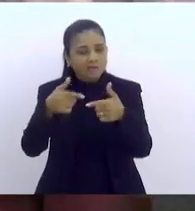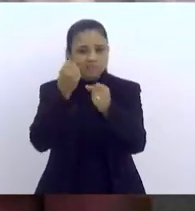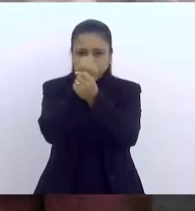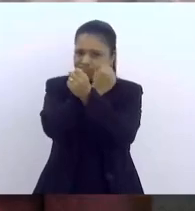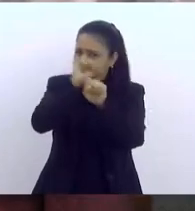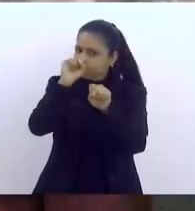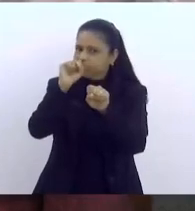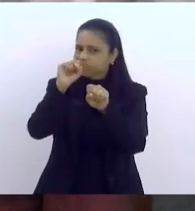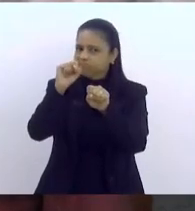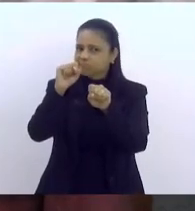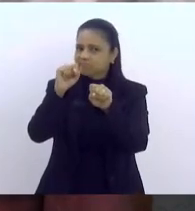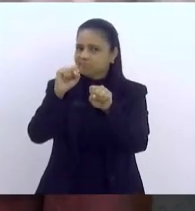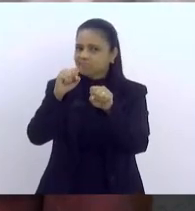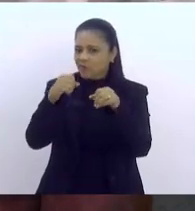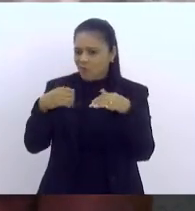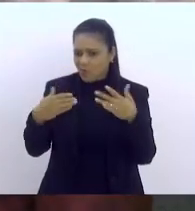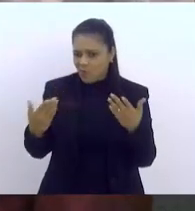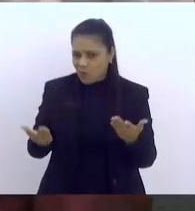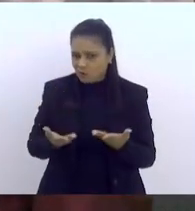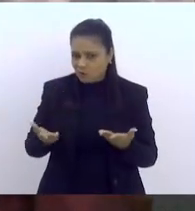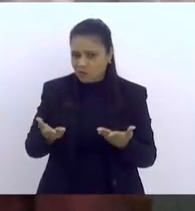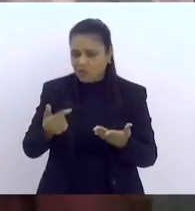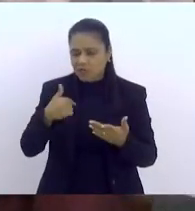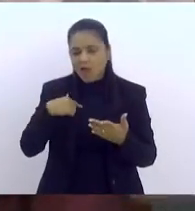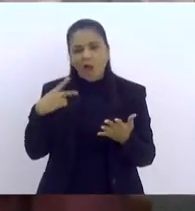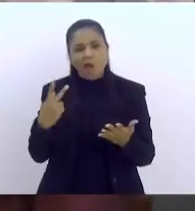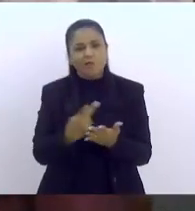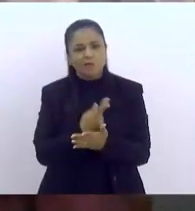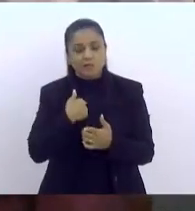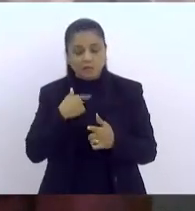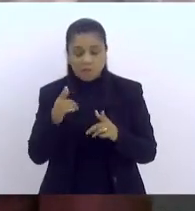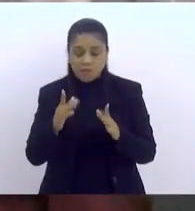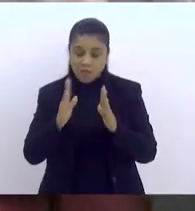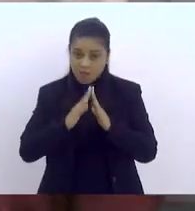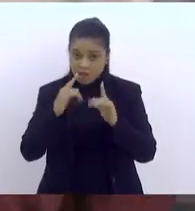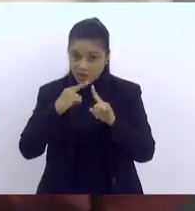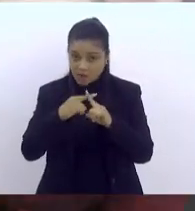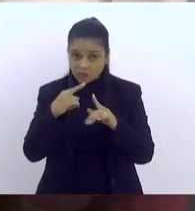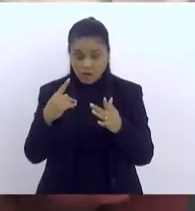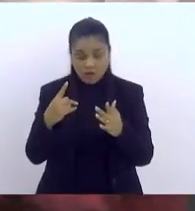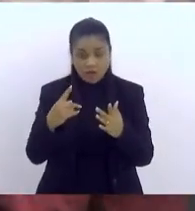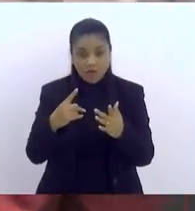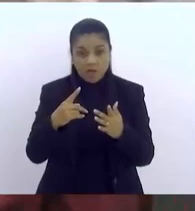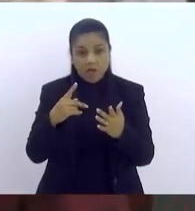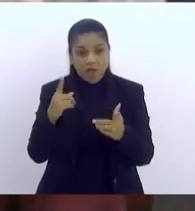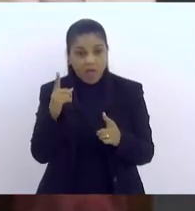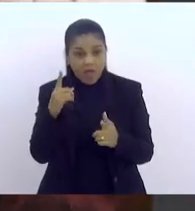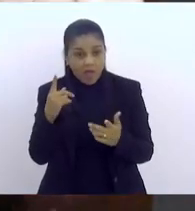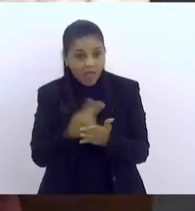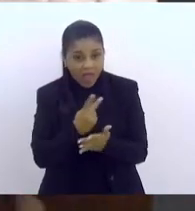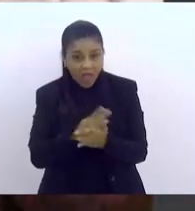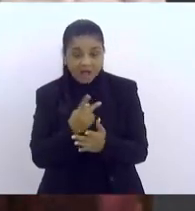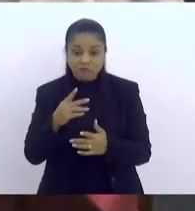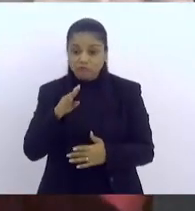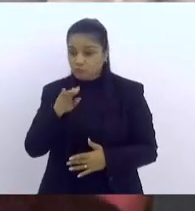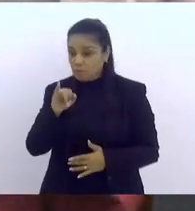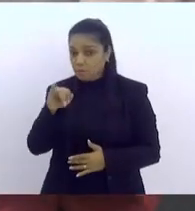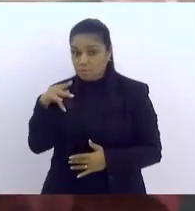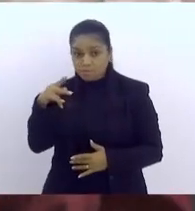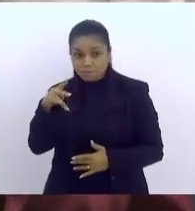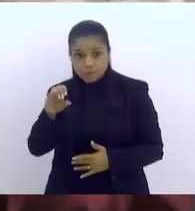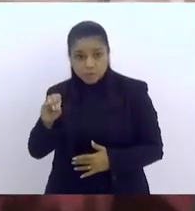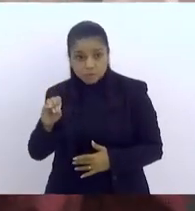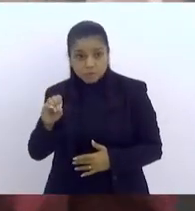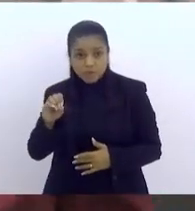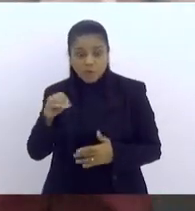trazido aqui também, quando acontece alguma coisa com a minha denominação, com a minha igreja, os bispos responsáveis vão a público,